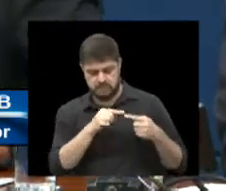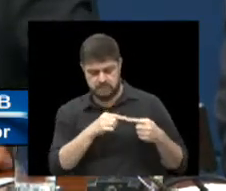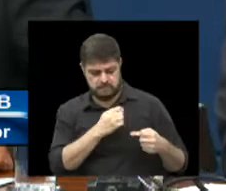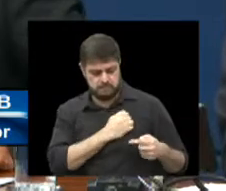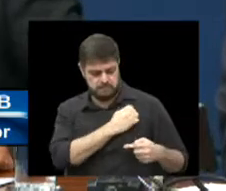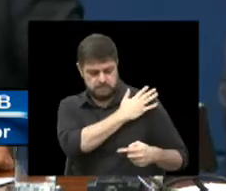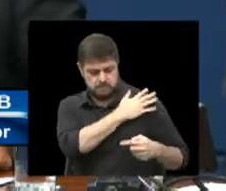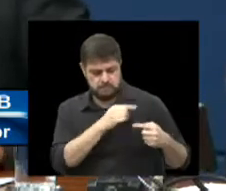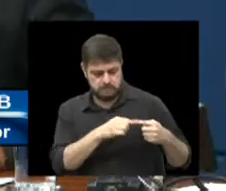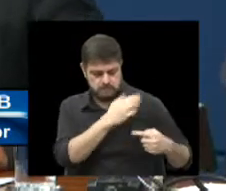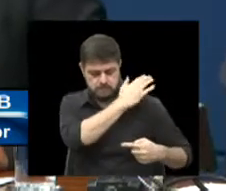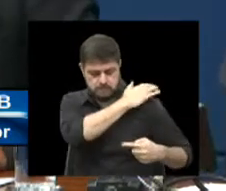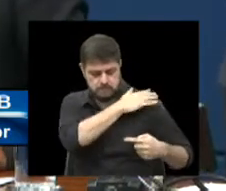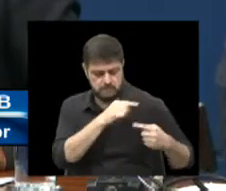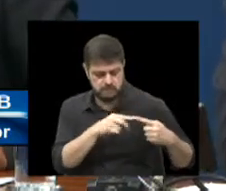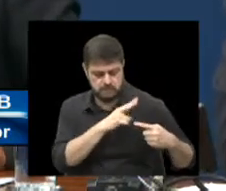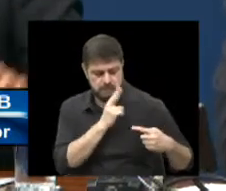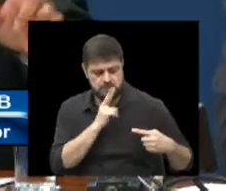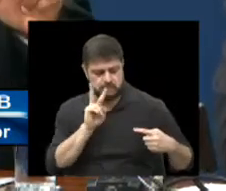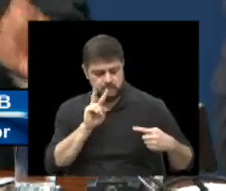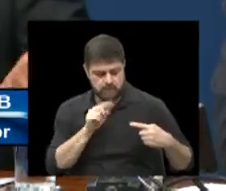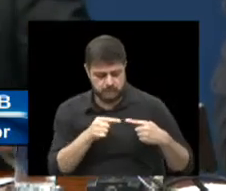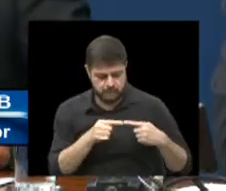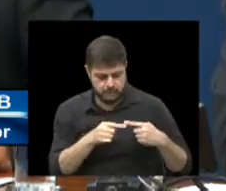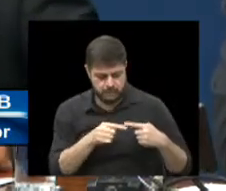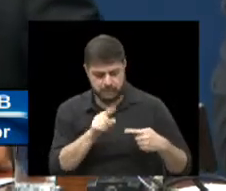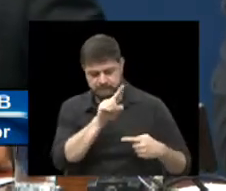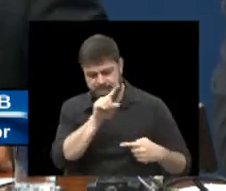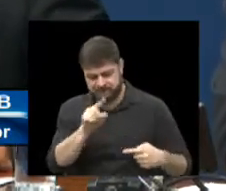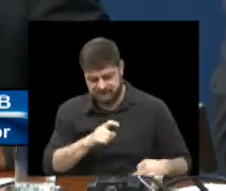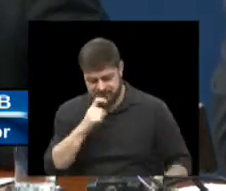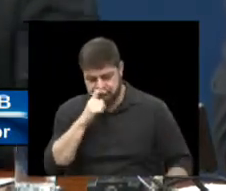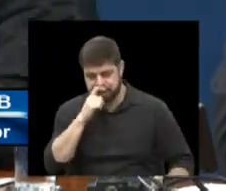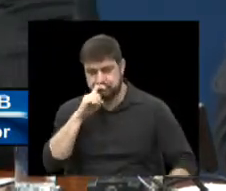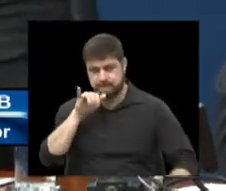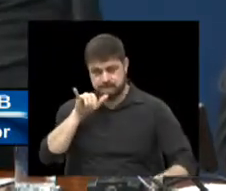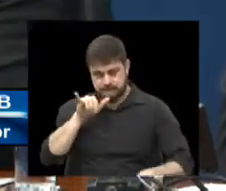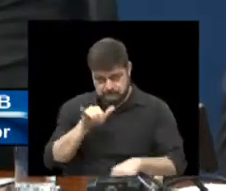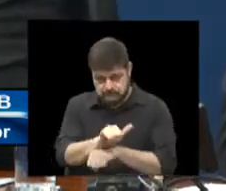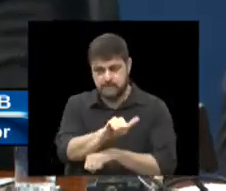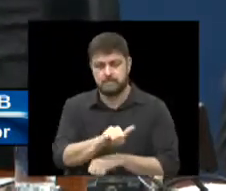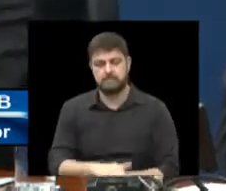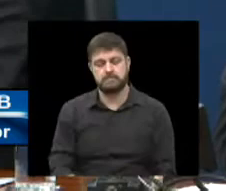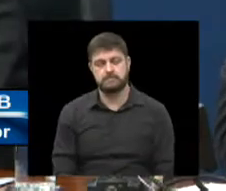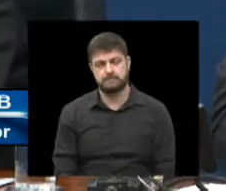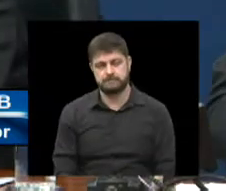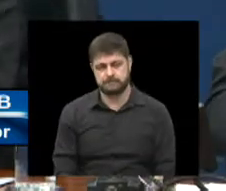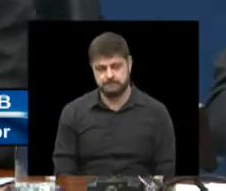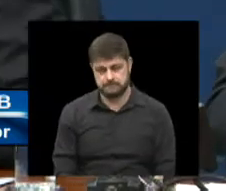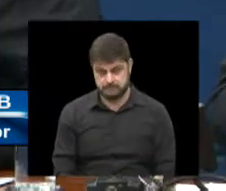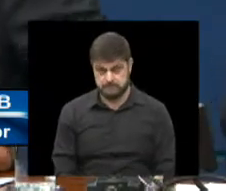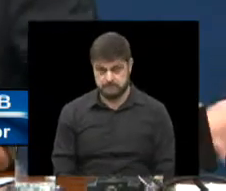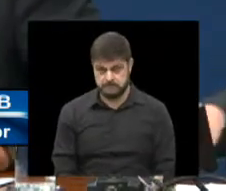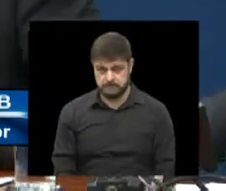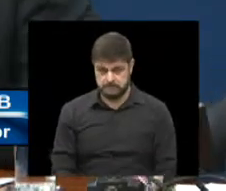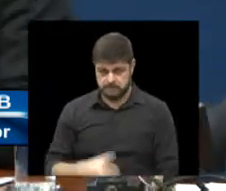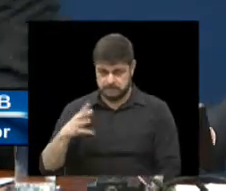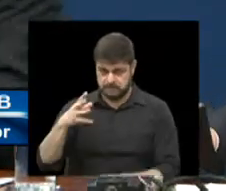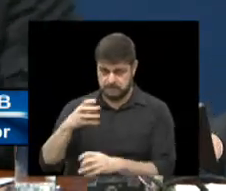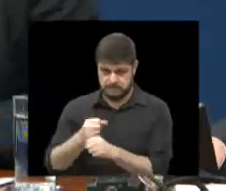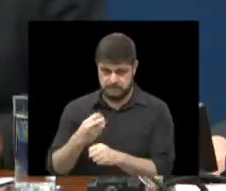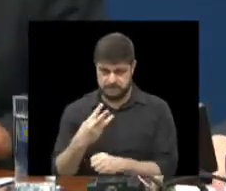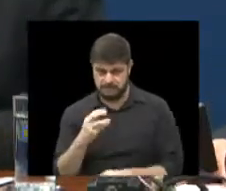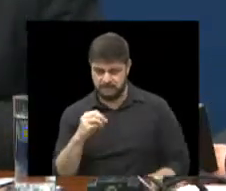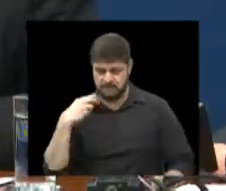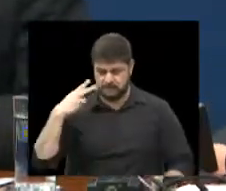Tenente Santini, sim. Tico Costa, sim. Vinícius Gratti, sim. E Zé Carlos, ausente. Senhor presidente,